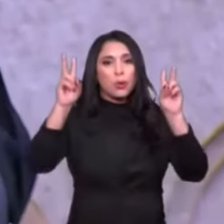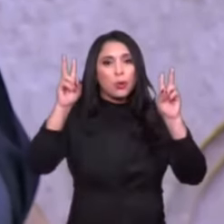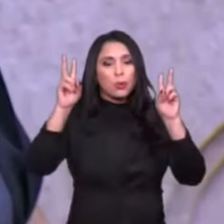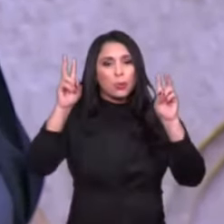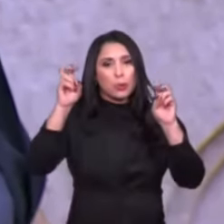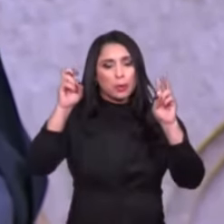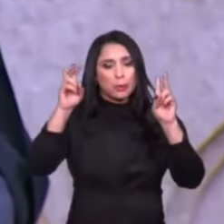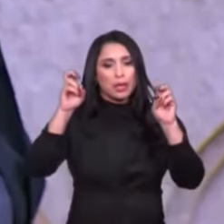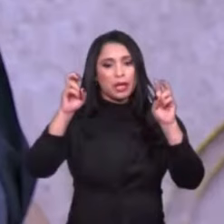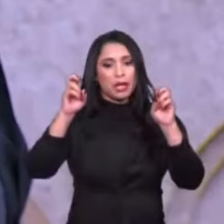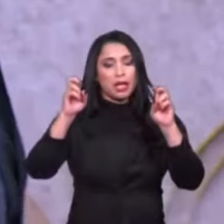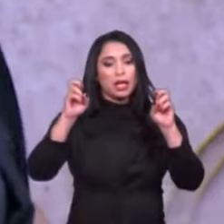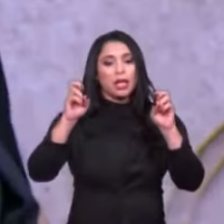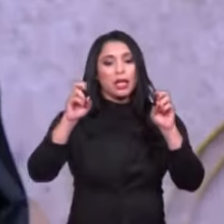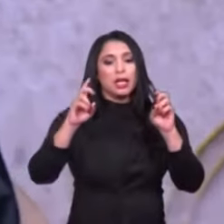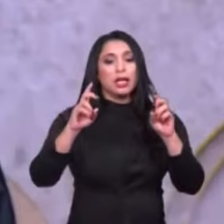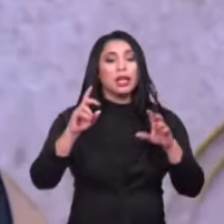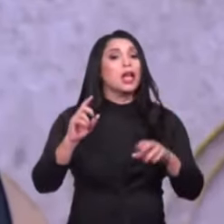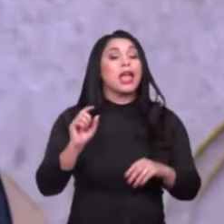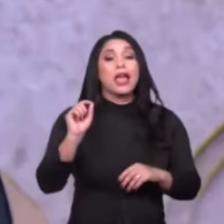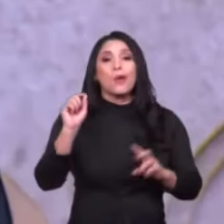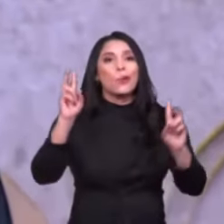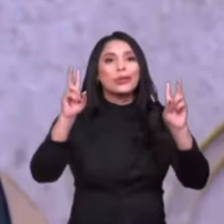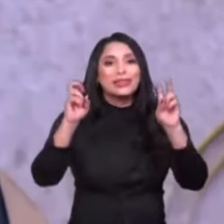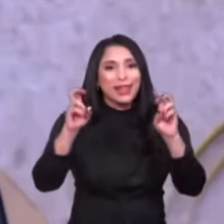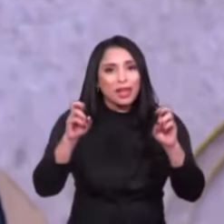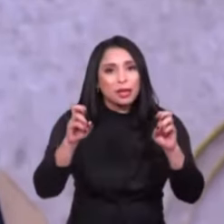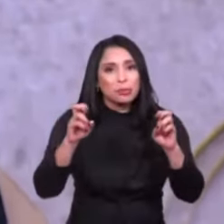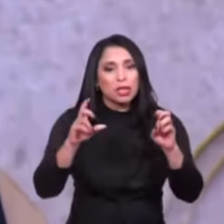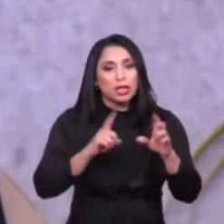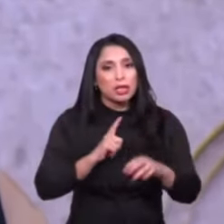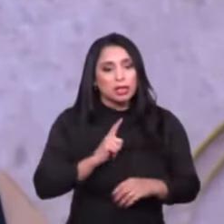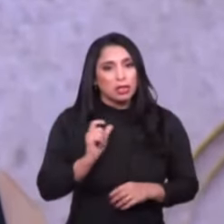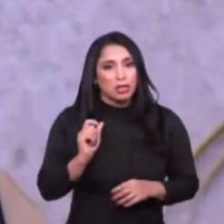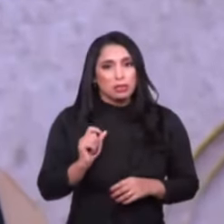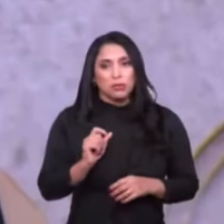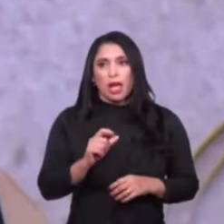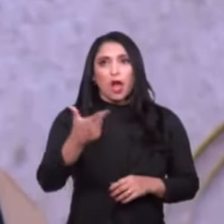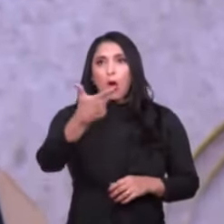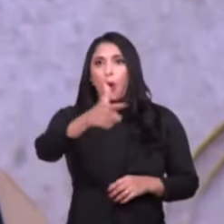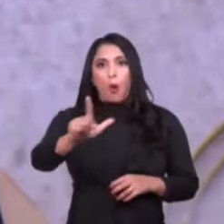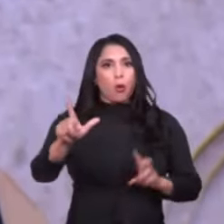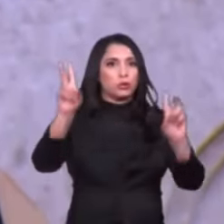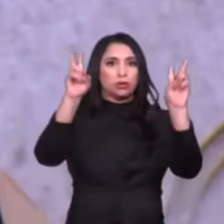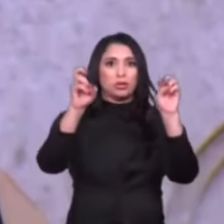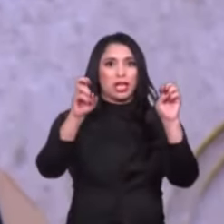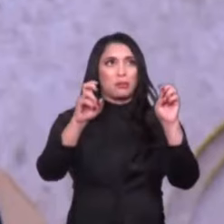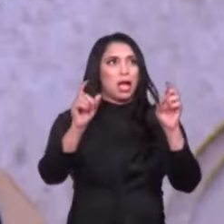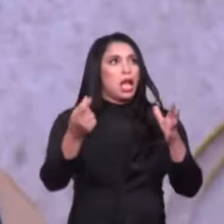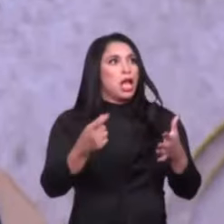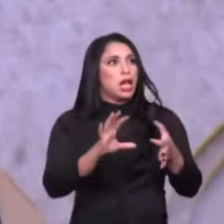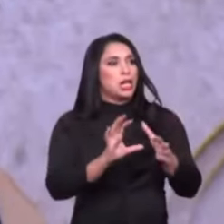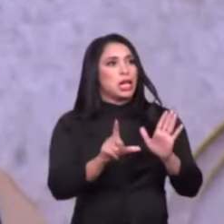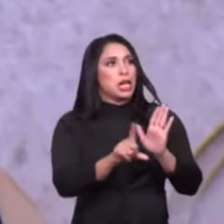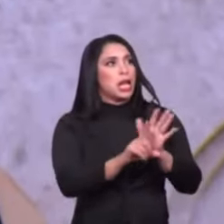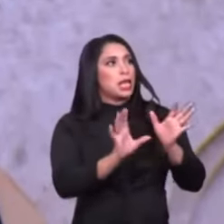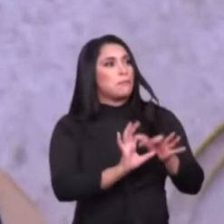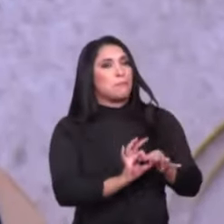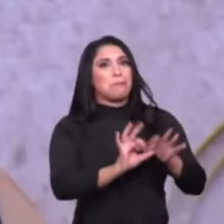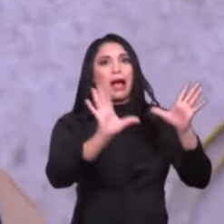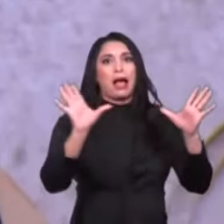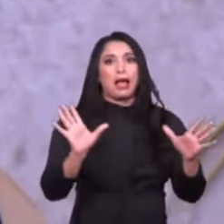ao ministro Gilmar Mendes, é disso que se trata. Nós não estamos discutindo legalização, nós não